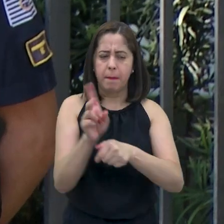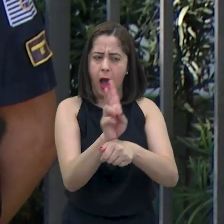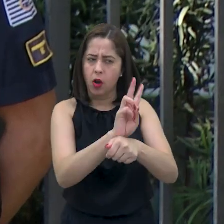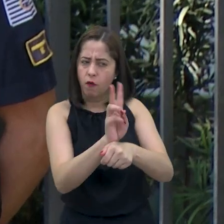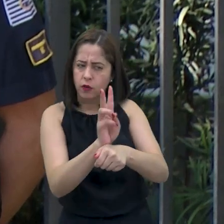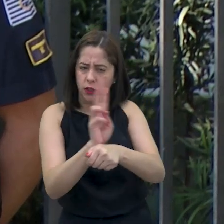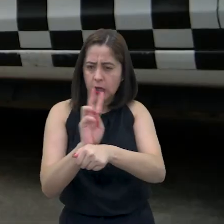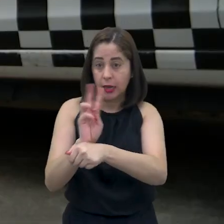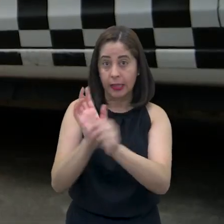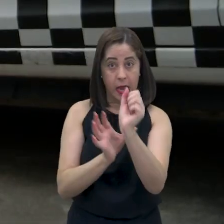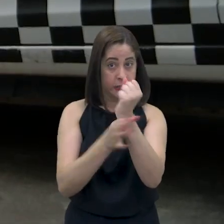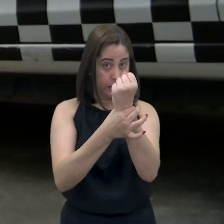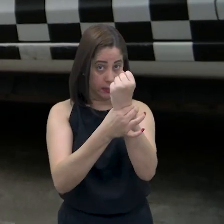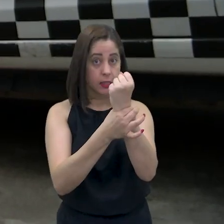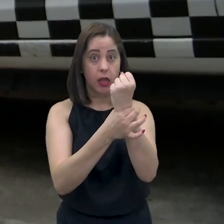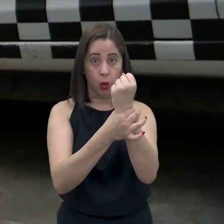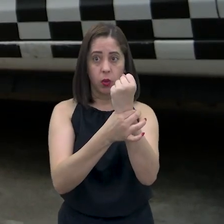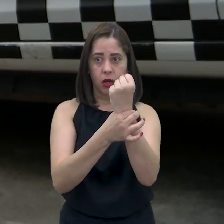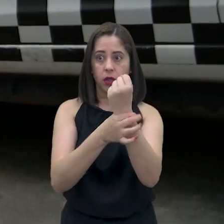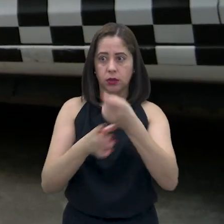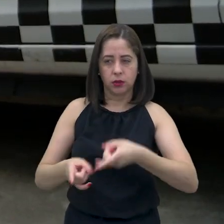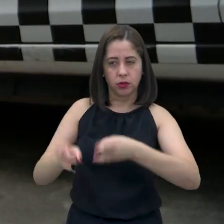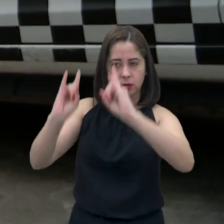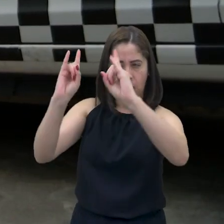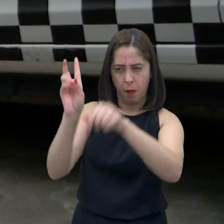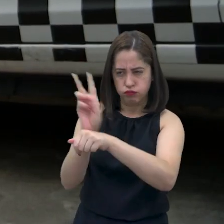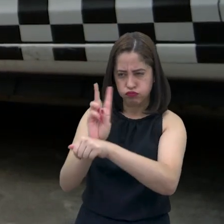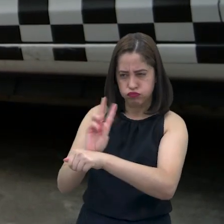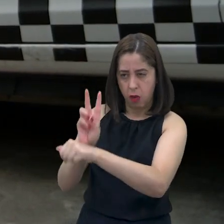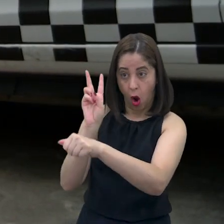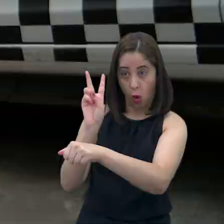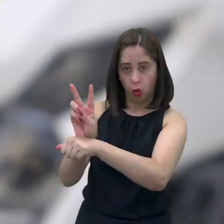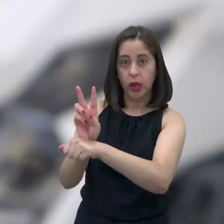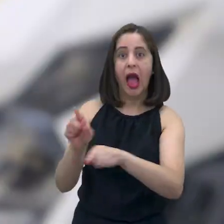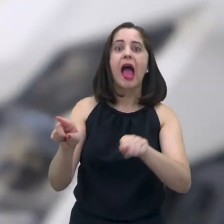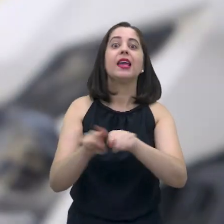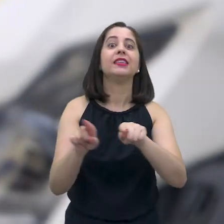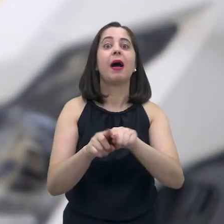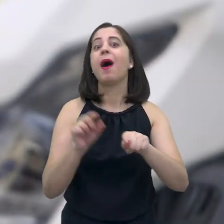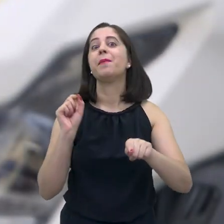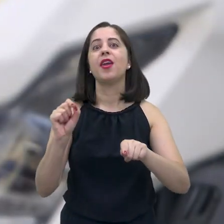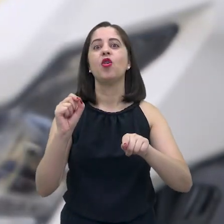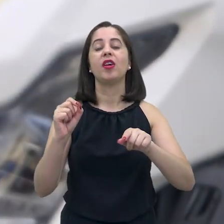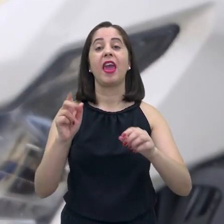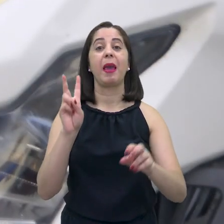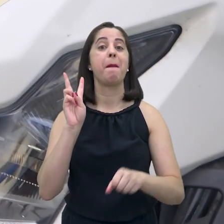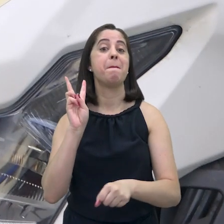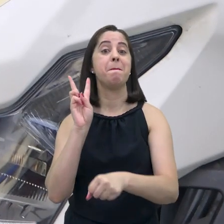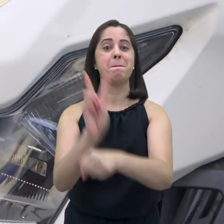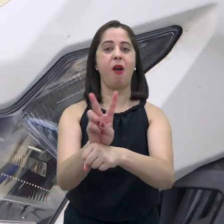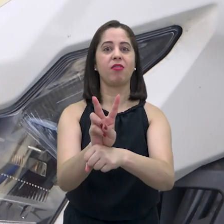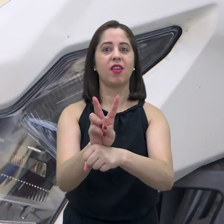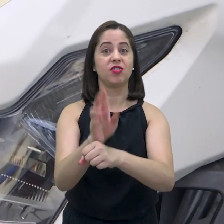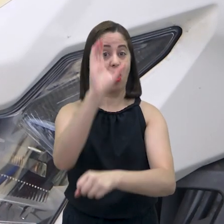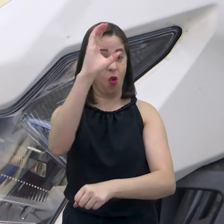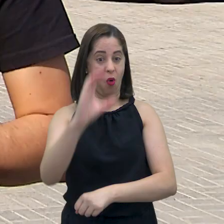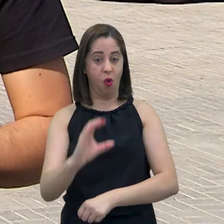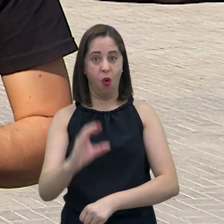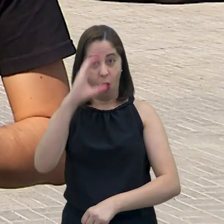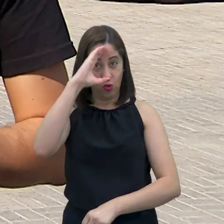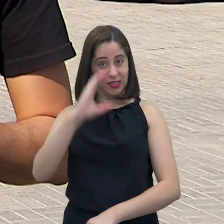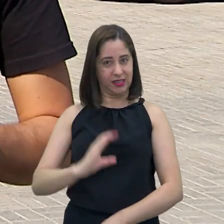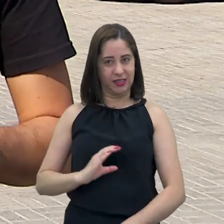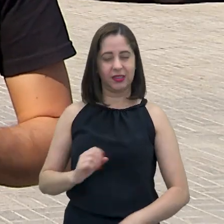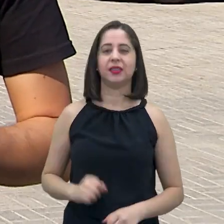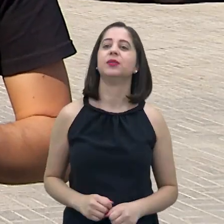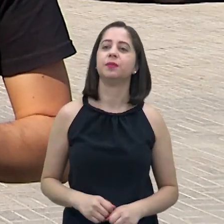de fiscalização, segurança do patrimônio e prédios públicos e, é claro, a proteção dos cidadãos. A